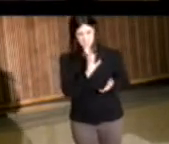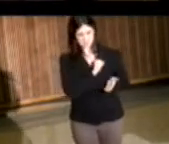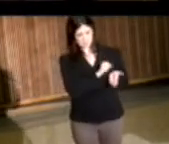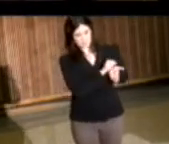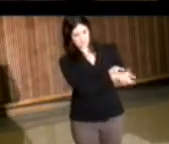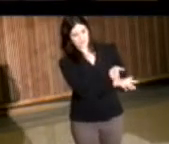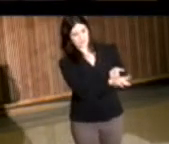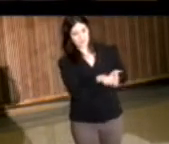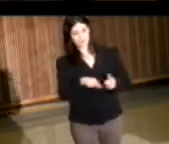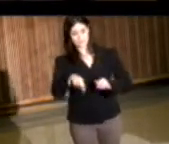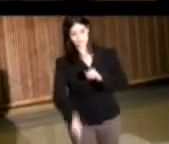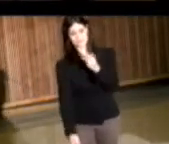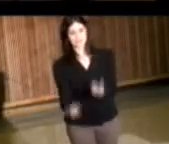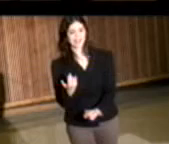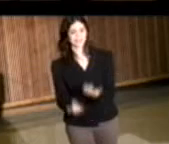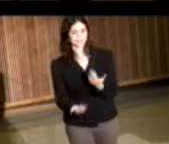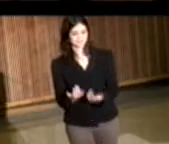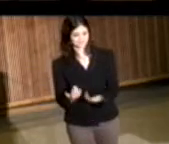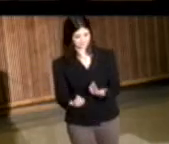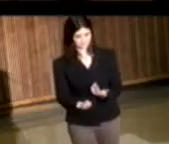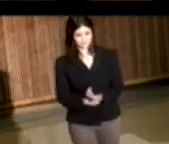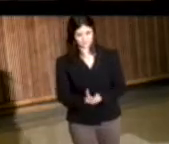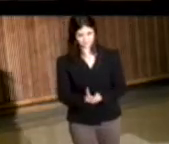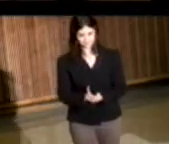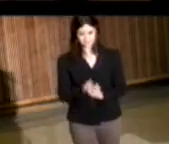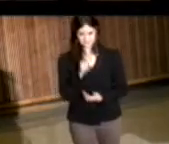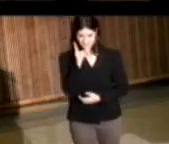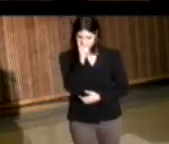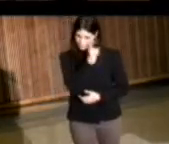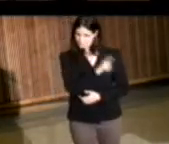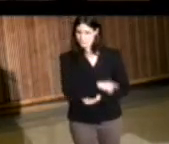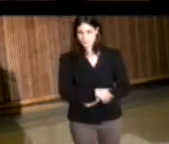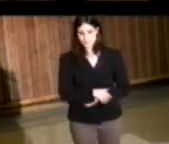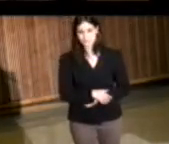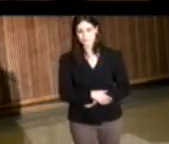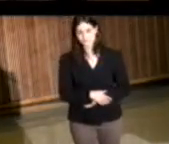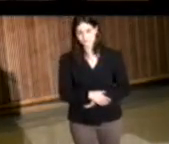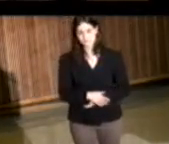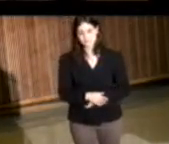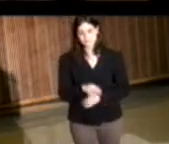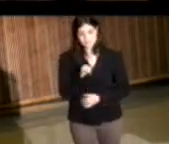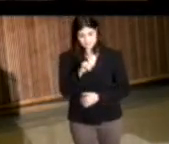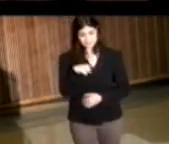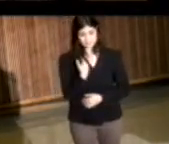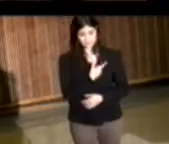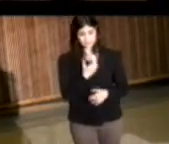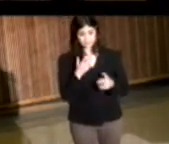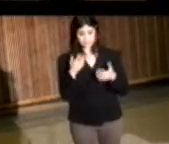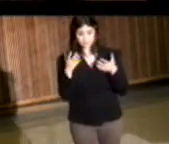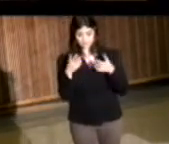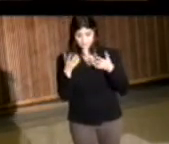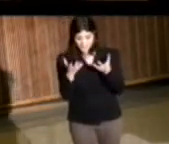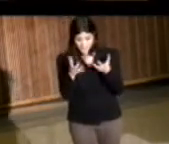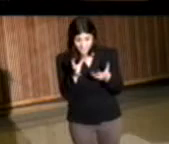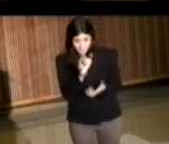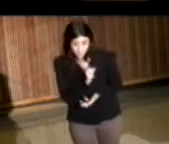Que frase! No livro 4 Estações do Amor, de C.S. Lewis. O que Jesus queria ensinar